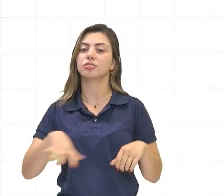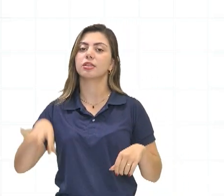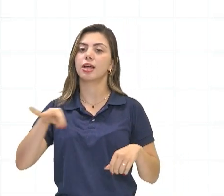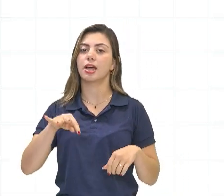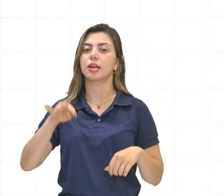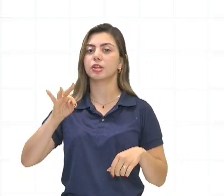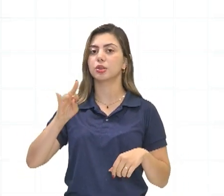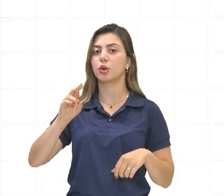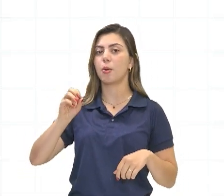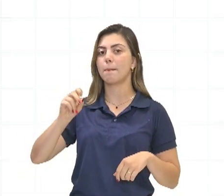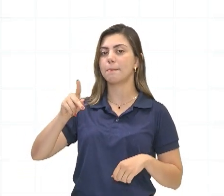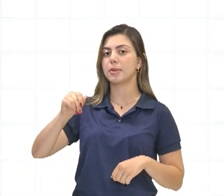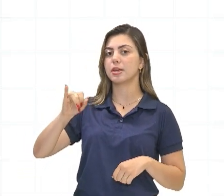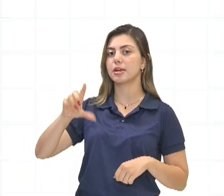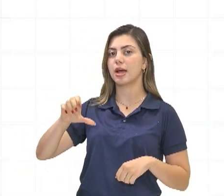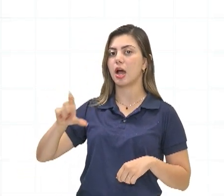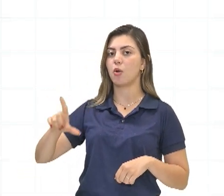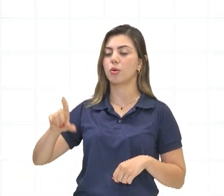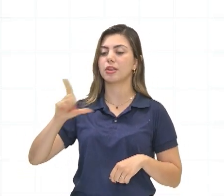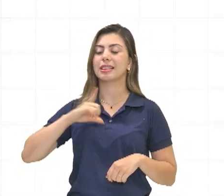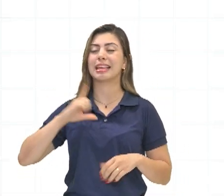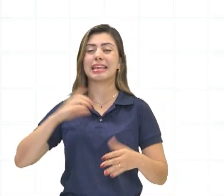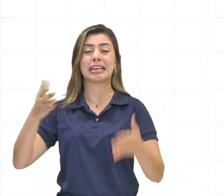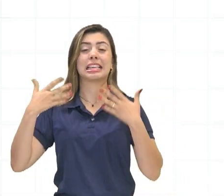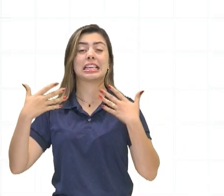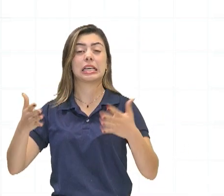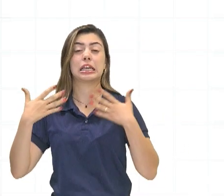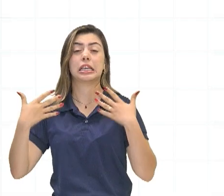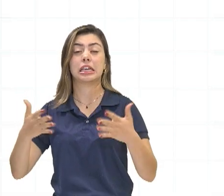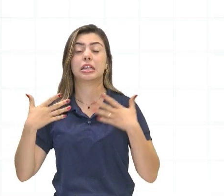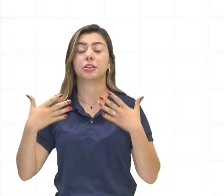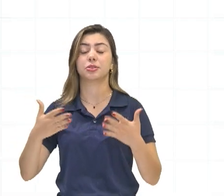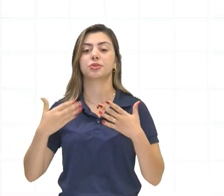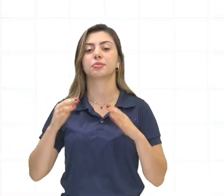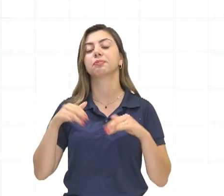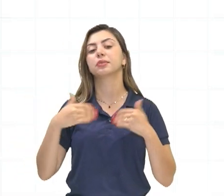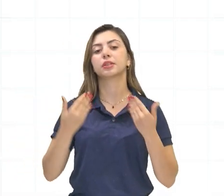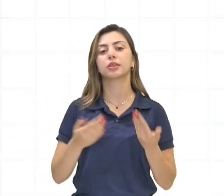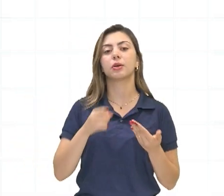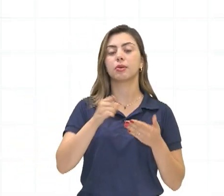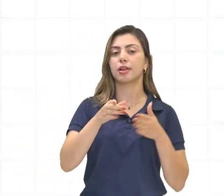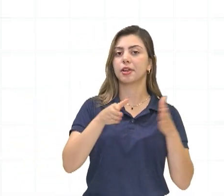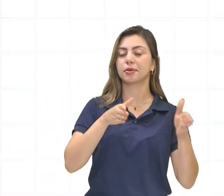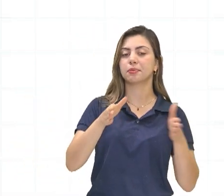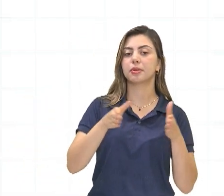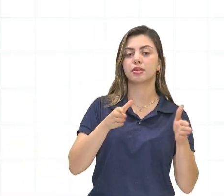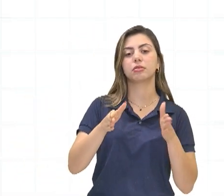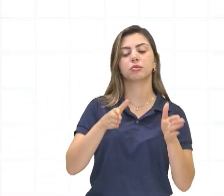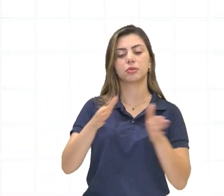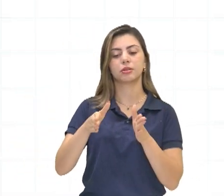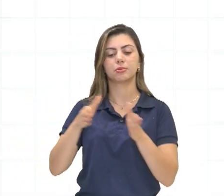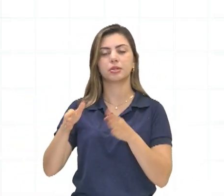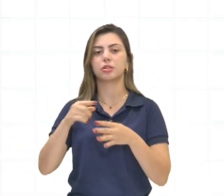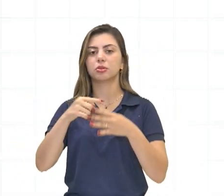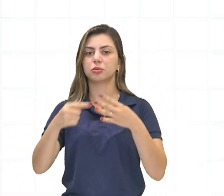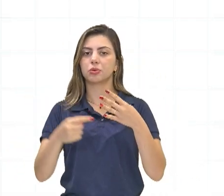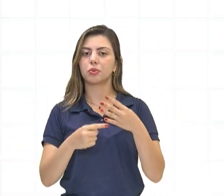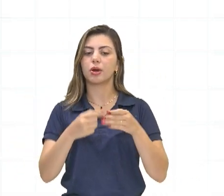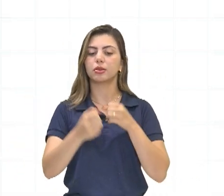tropicais, certo? E aí é possível perceber as estações do ano bem definidas, como eu falei para